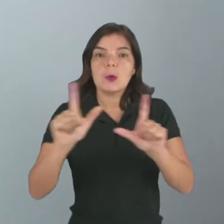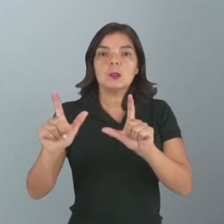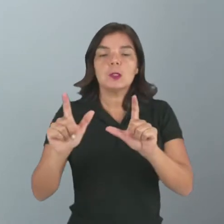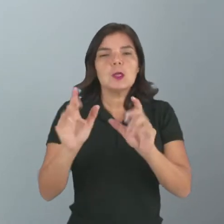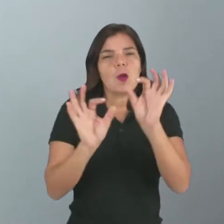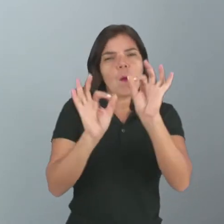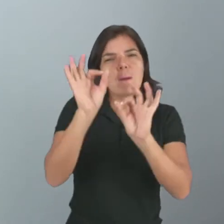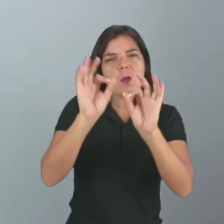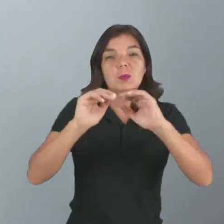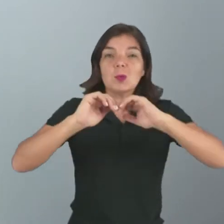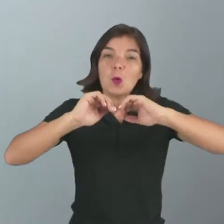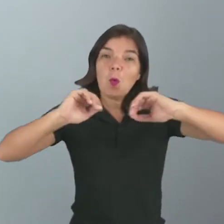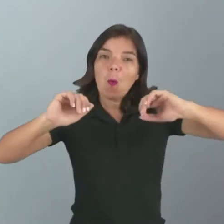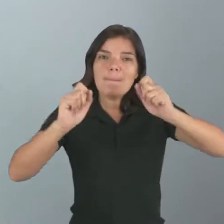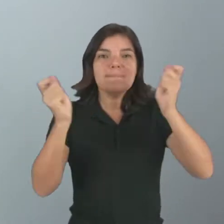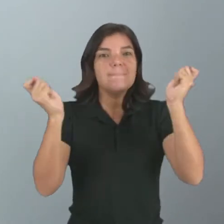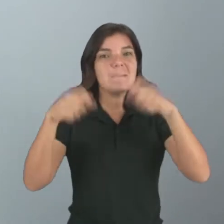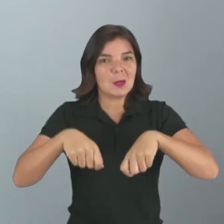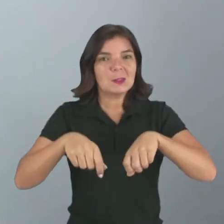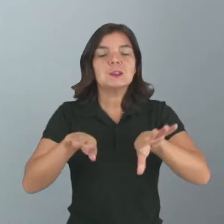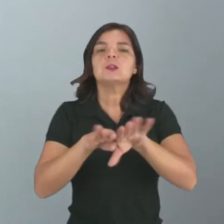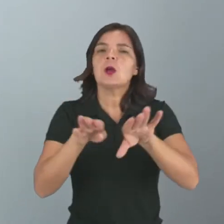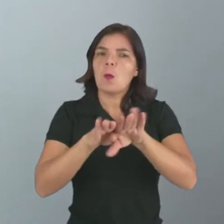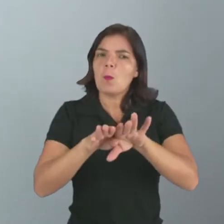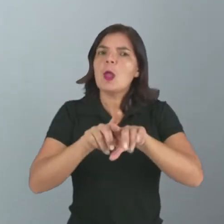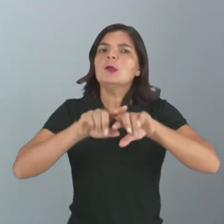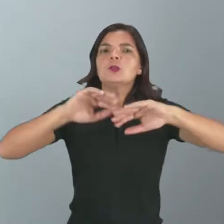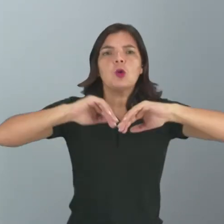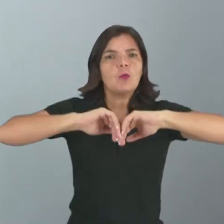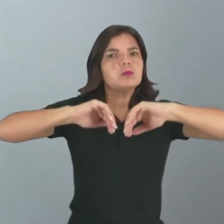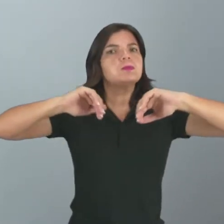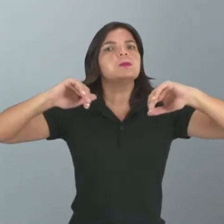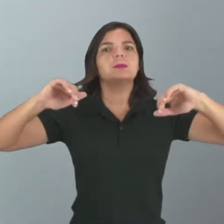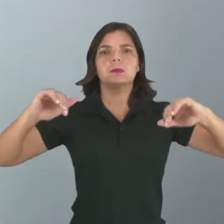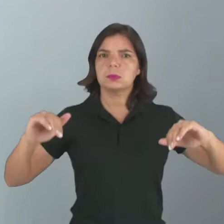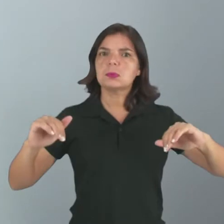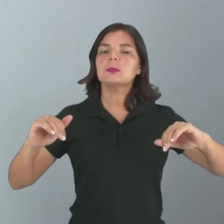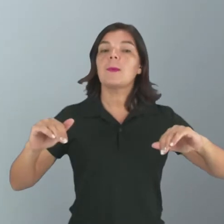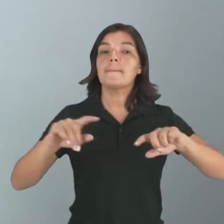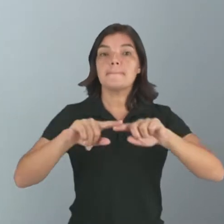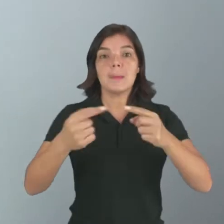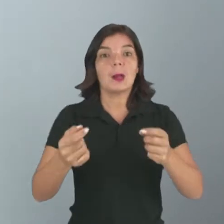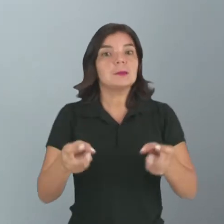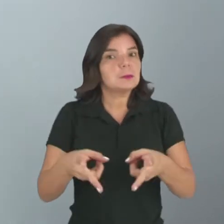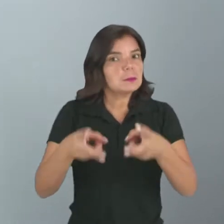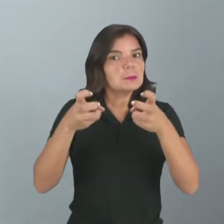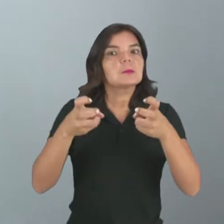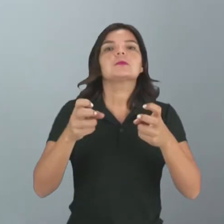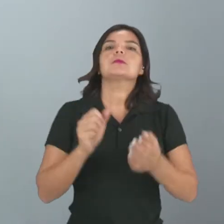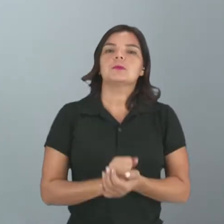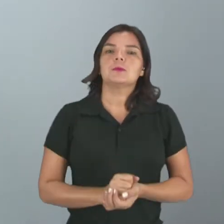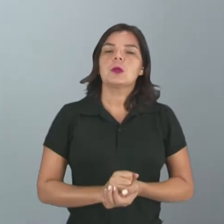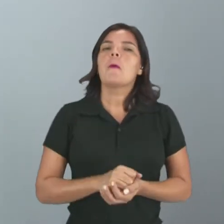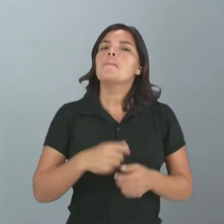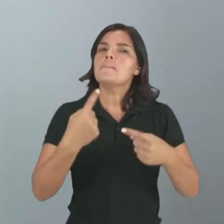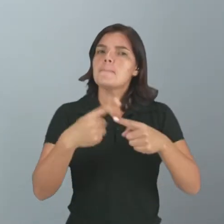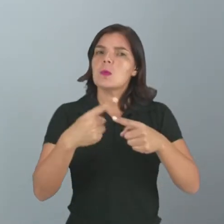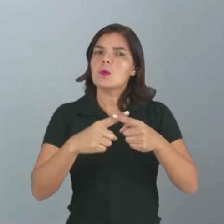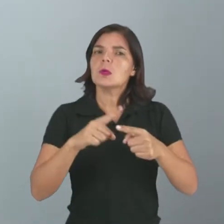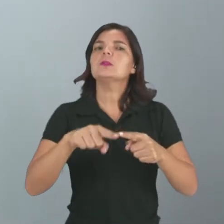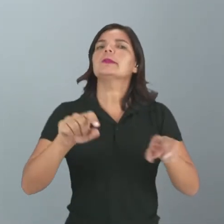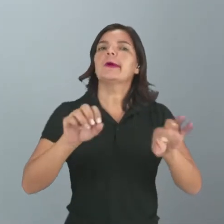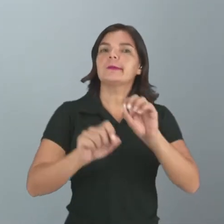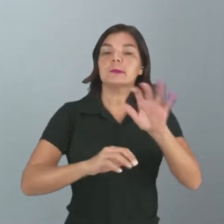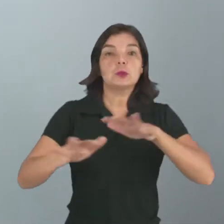bolinhas já têm uma distância muito maior, as moléculas já têm uma distância, mais evidente, porque aí elas estão